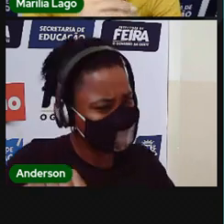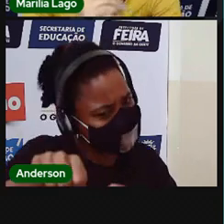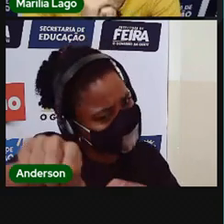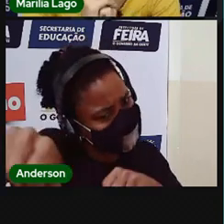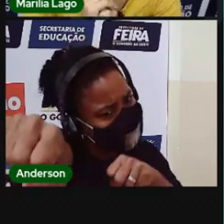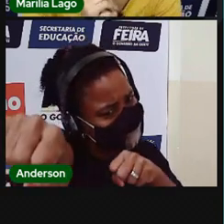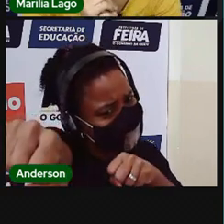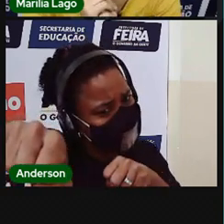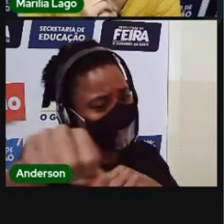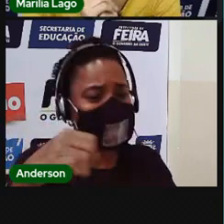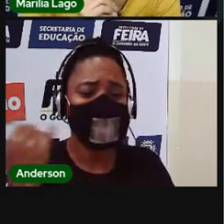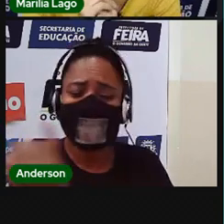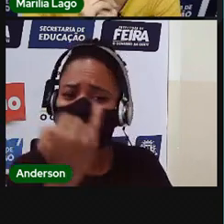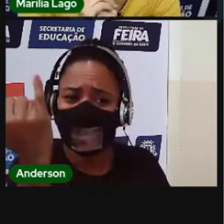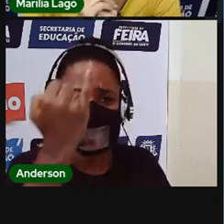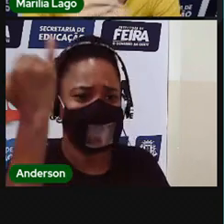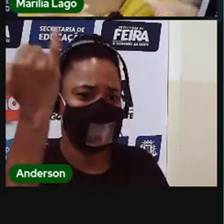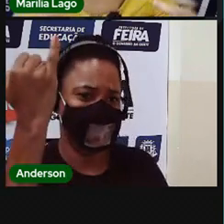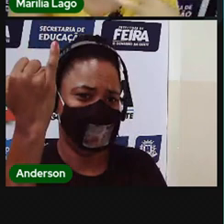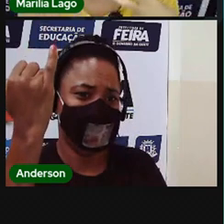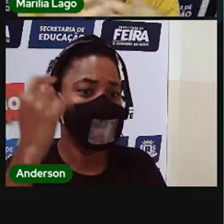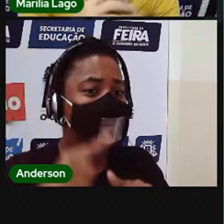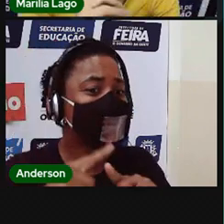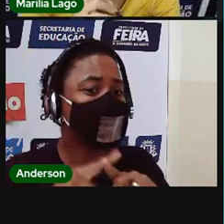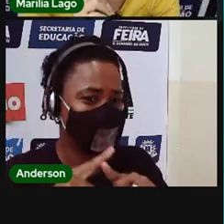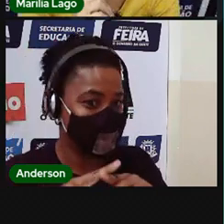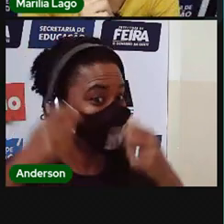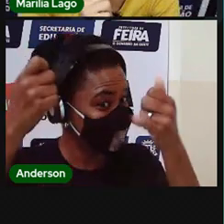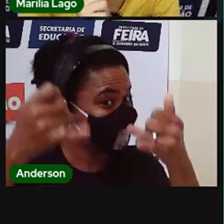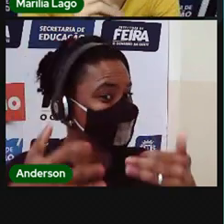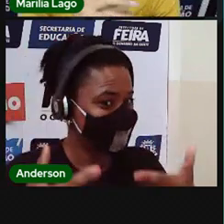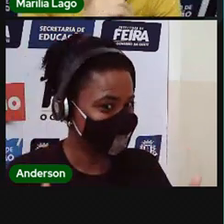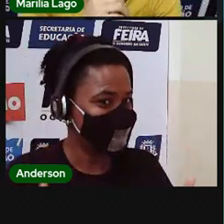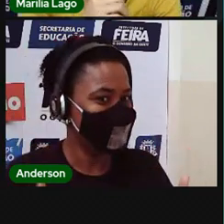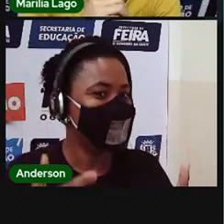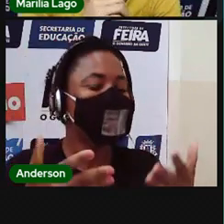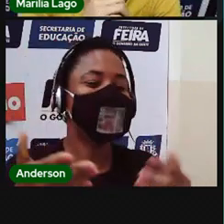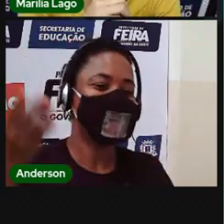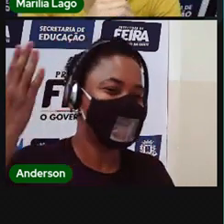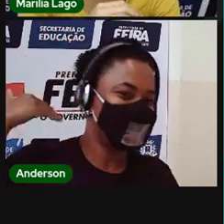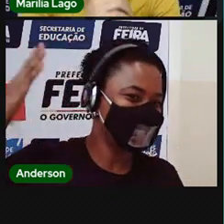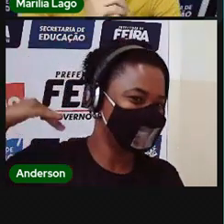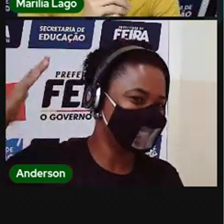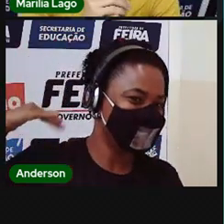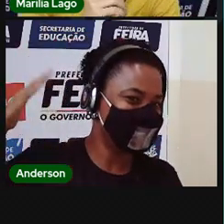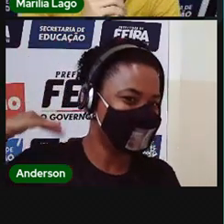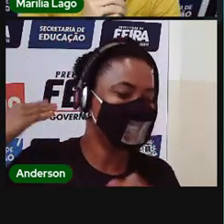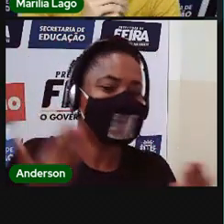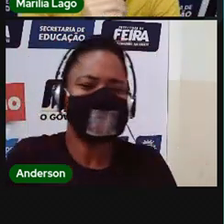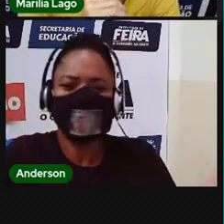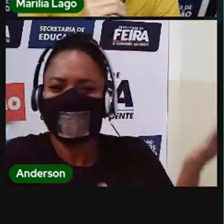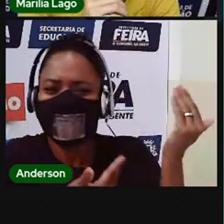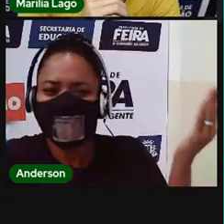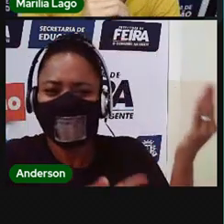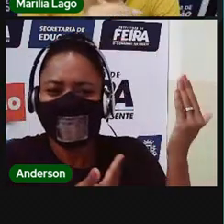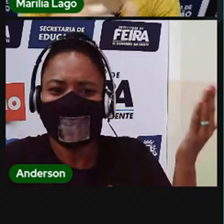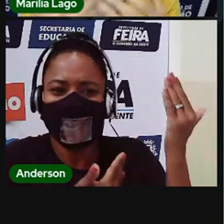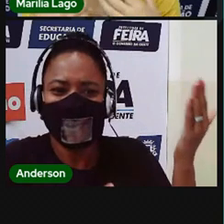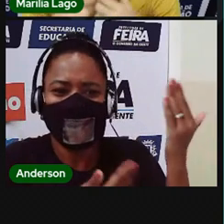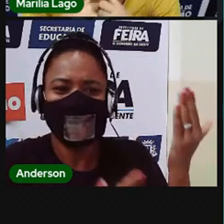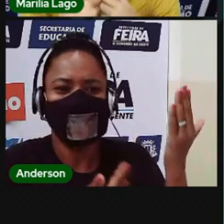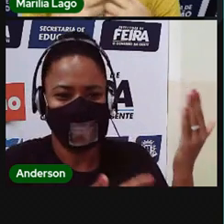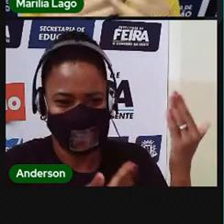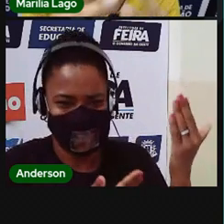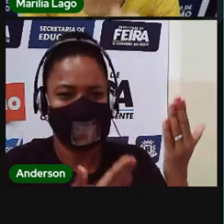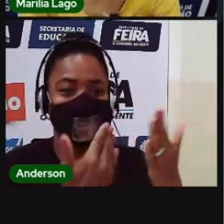Porque desde novinha, quando vou contar um pouquinho da minha história para vocês, desde novinha na escola, quando eu estava estudando,